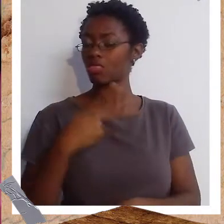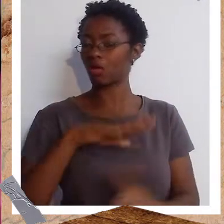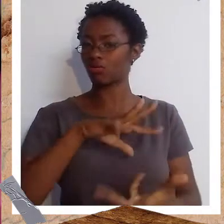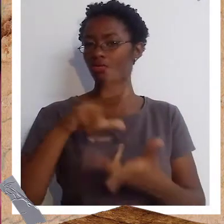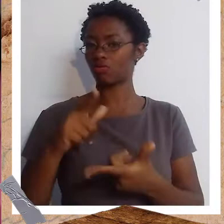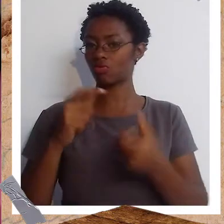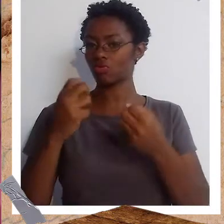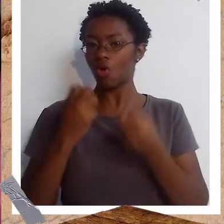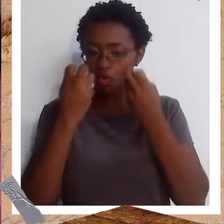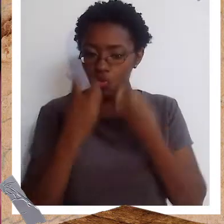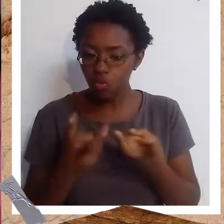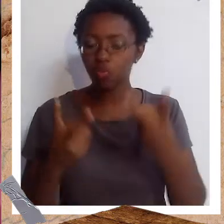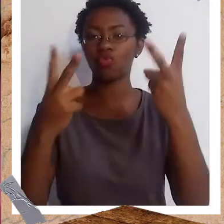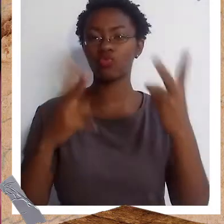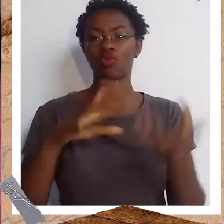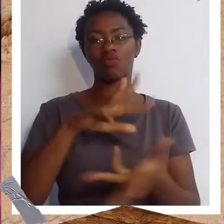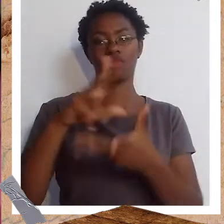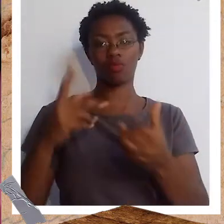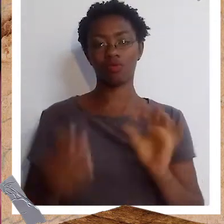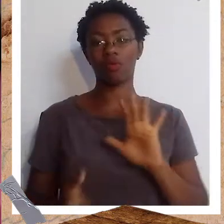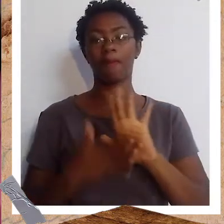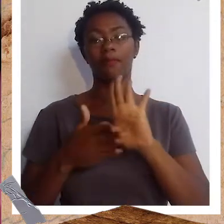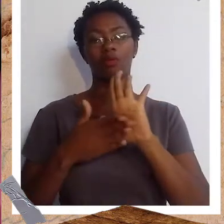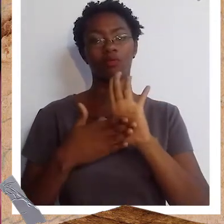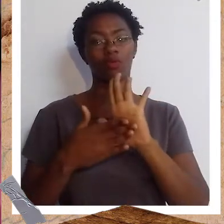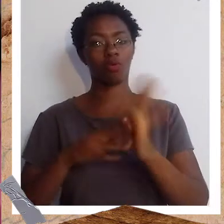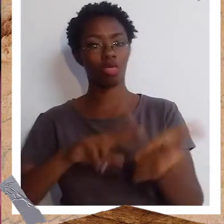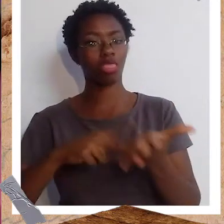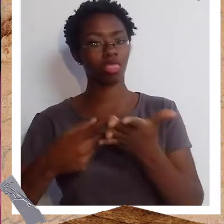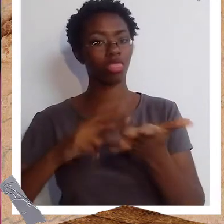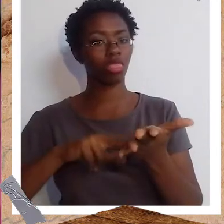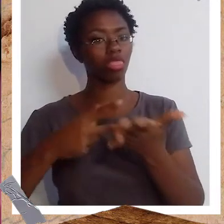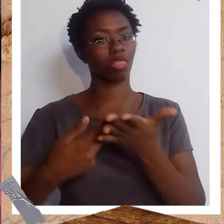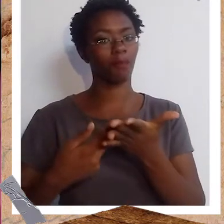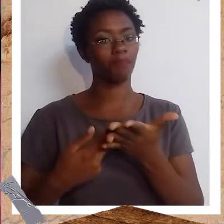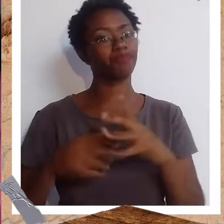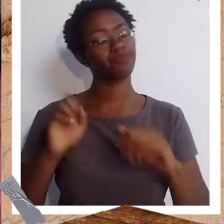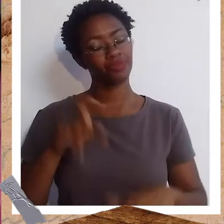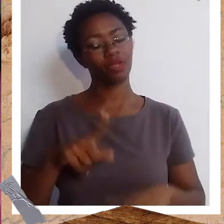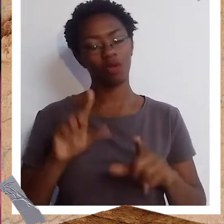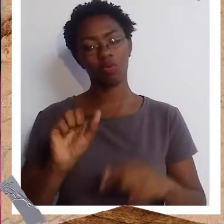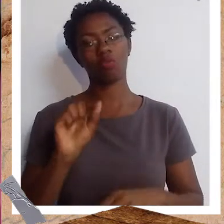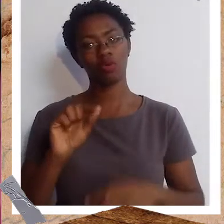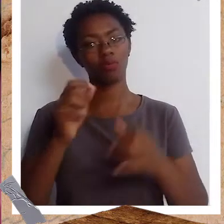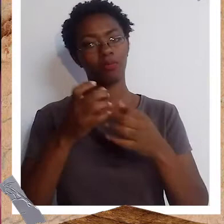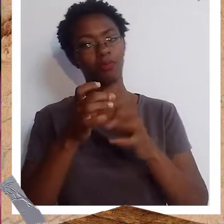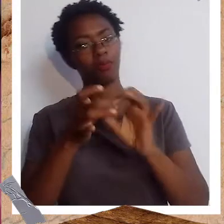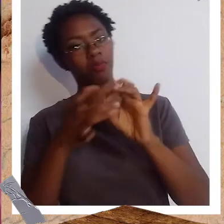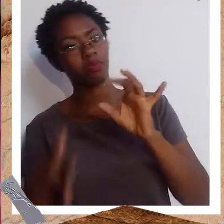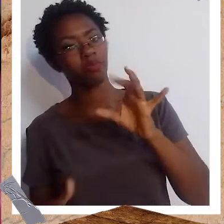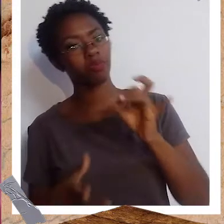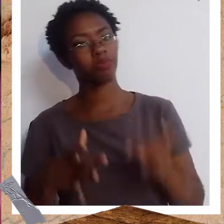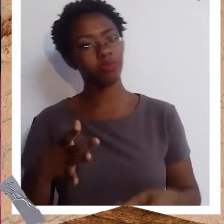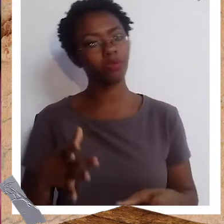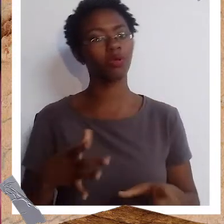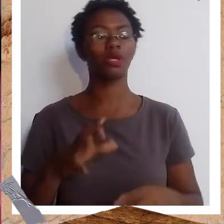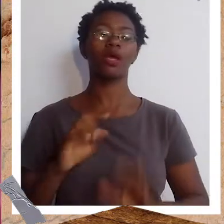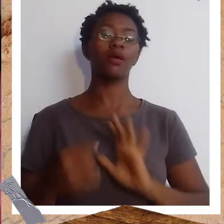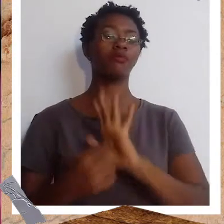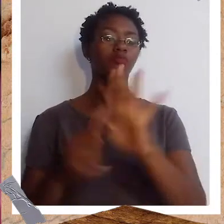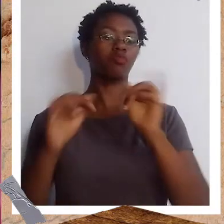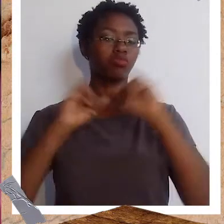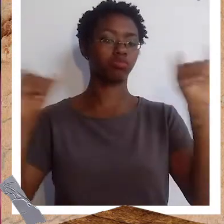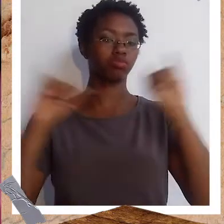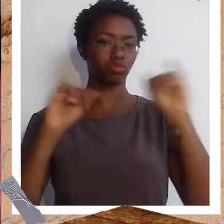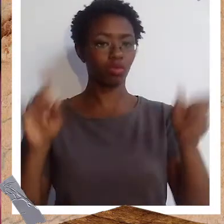lançar um olhar ao mundo, né, e propor um olhar e uma interpretação. Então, isso é muito disruptivo na escrita de Carolina, e isso pode ser anunciado como um